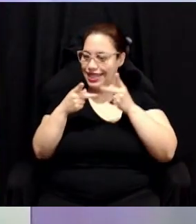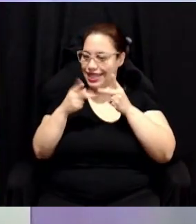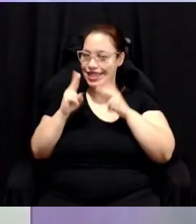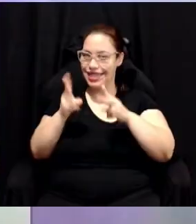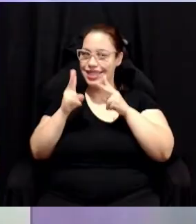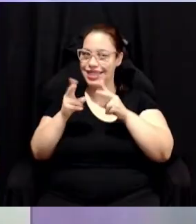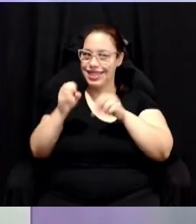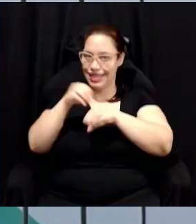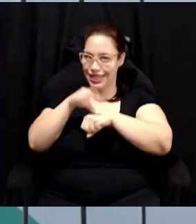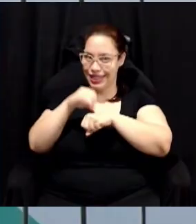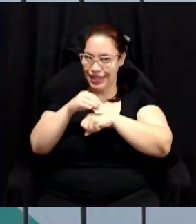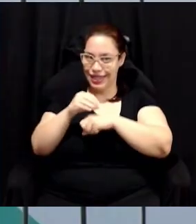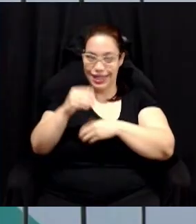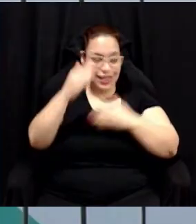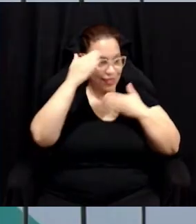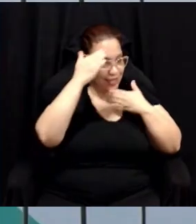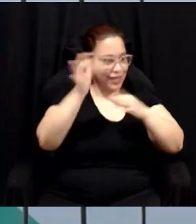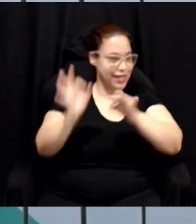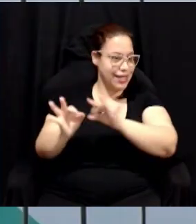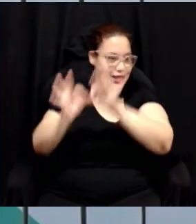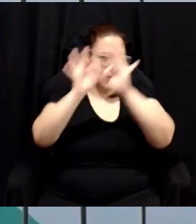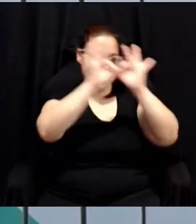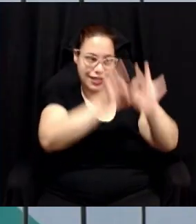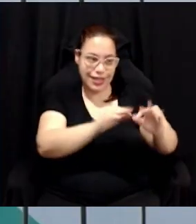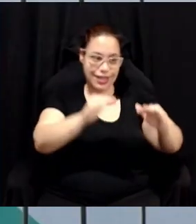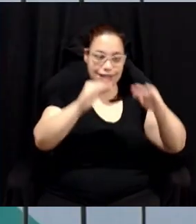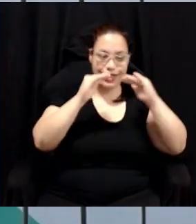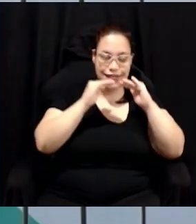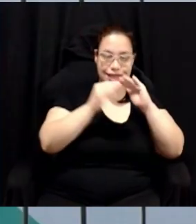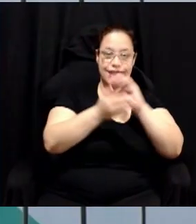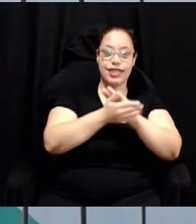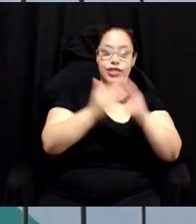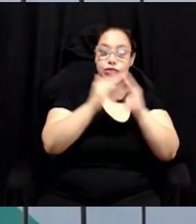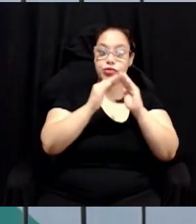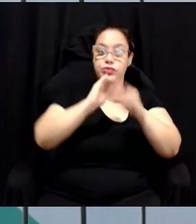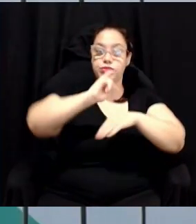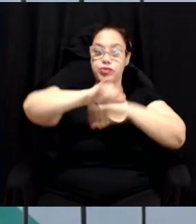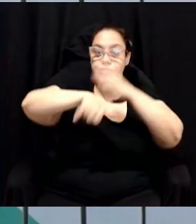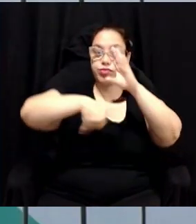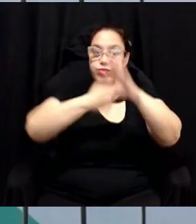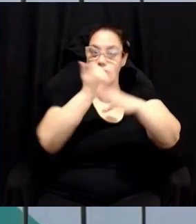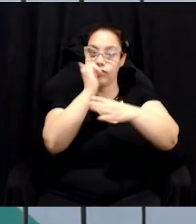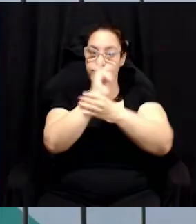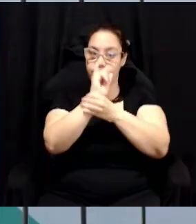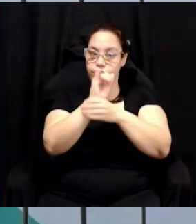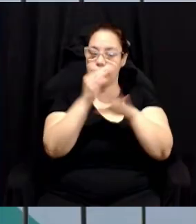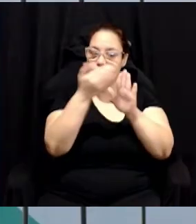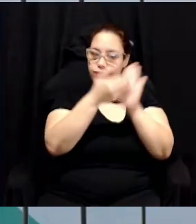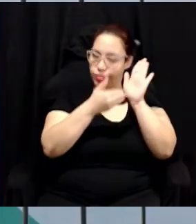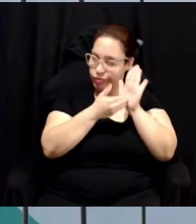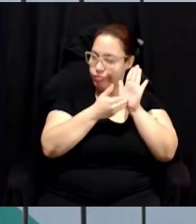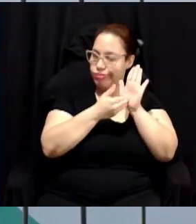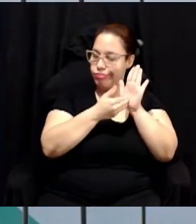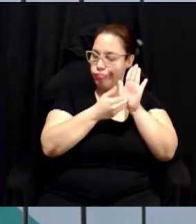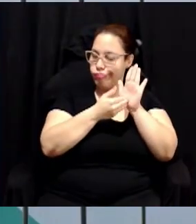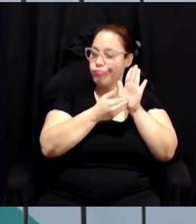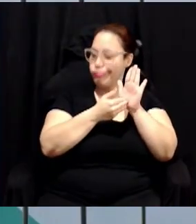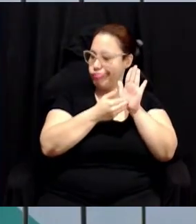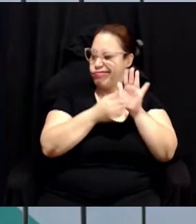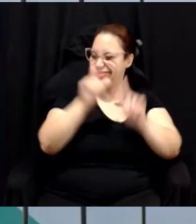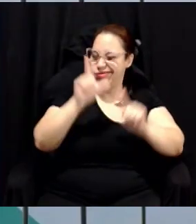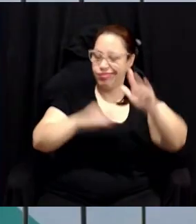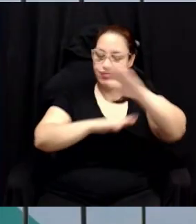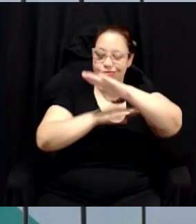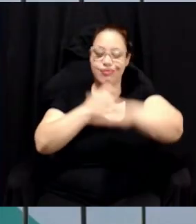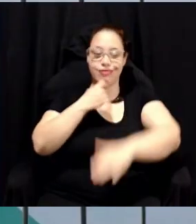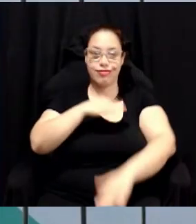dica boa para dar para vocês. Obrigada também pela sua companhia em casa. Você pode conferir todos os quadros da nossa programação no YouTube